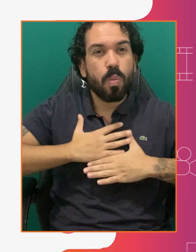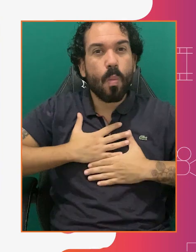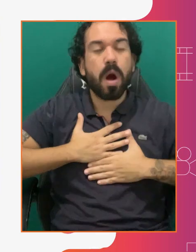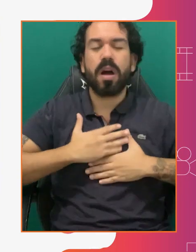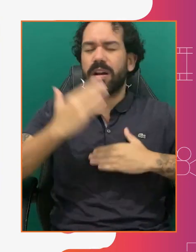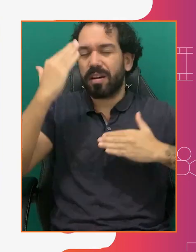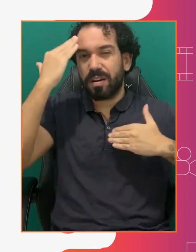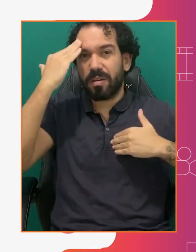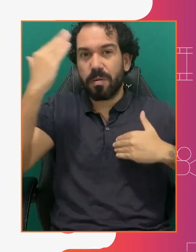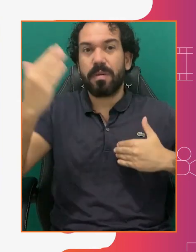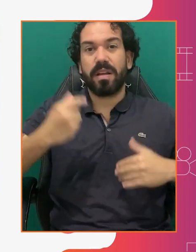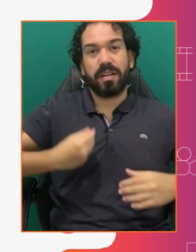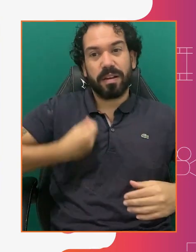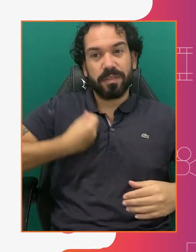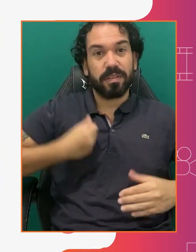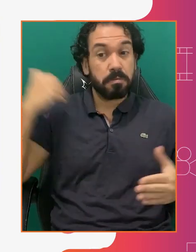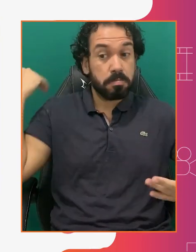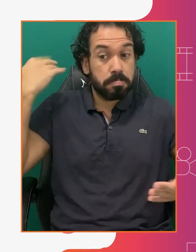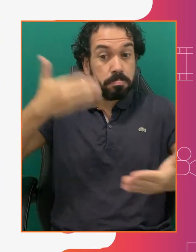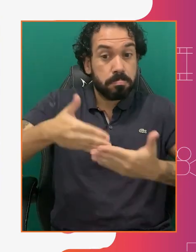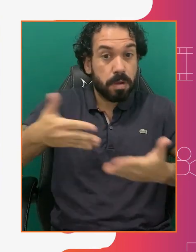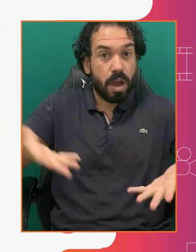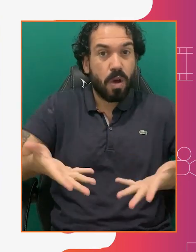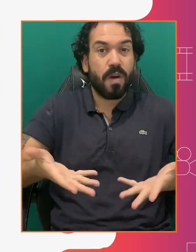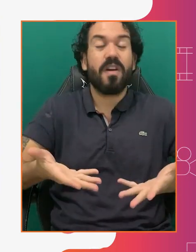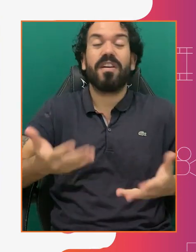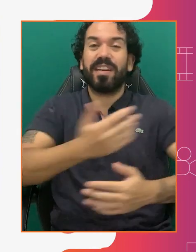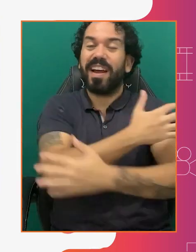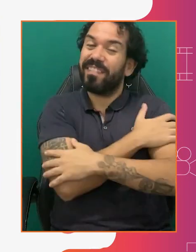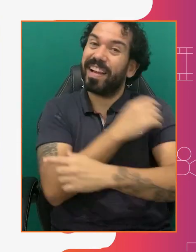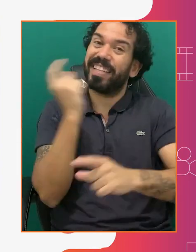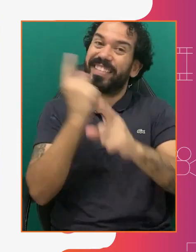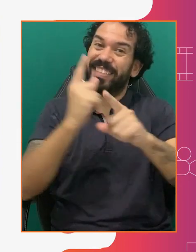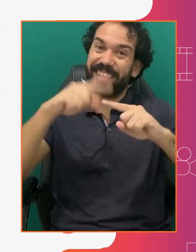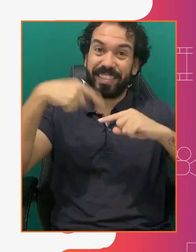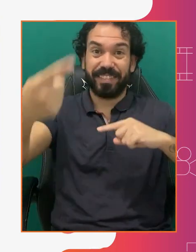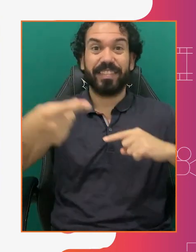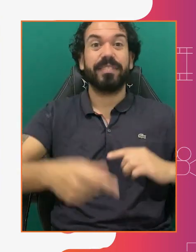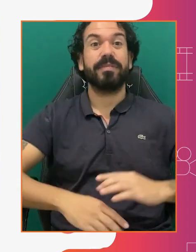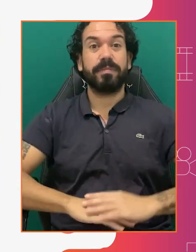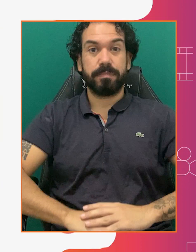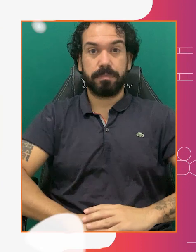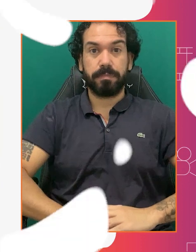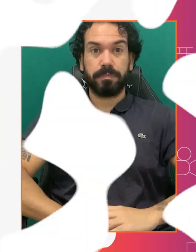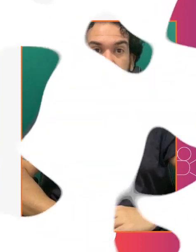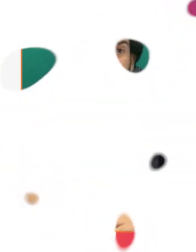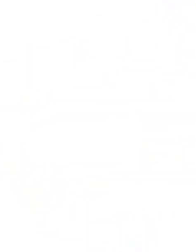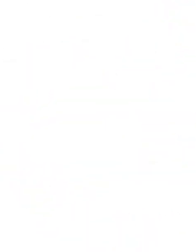gostado. Obrigado por estarem comigo até aqui. Um abração e até mais.